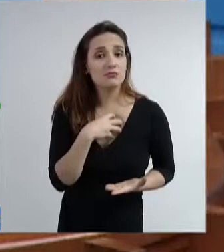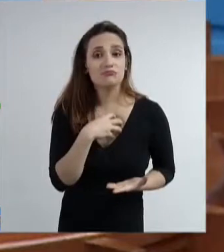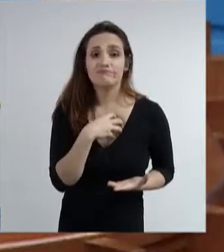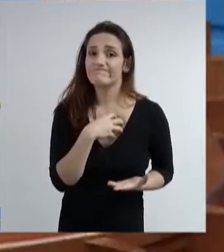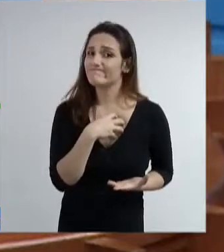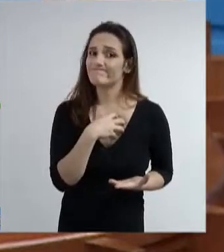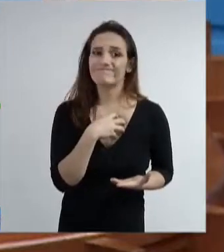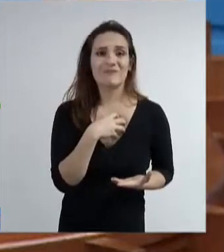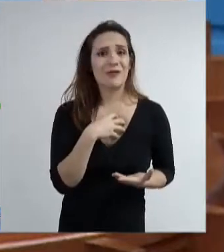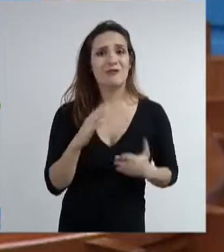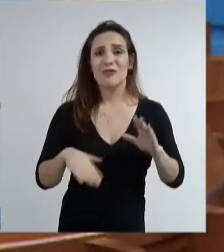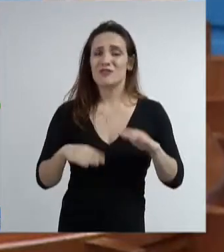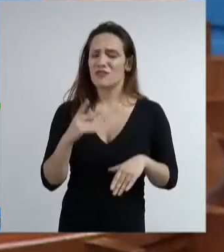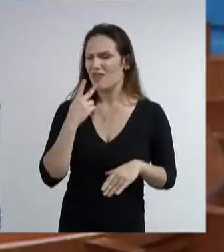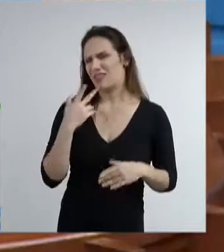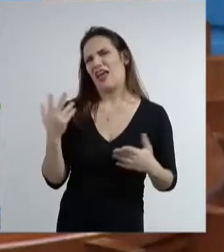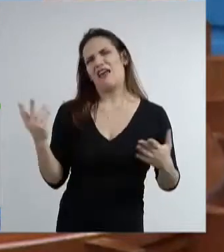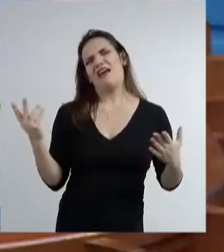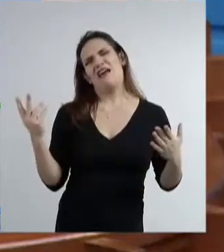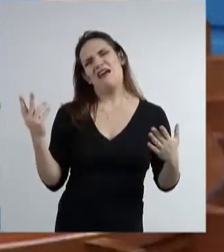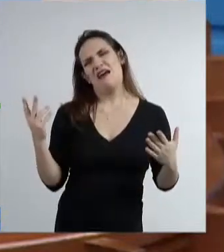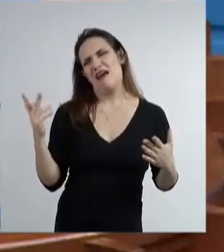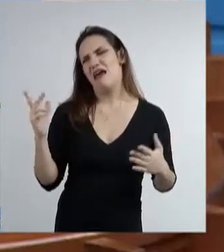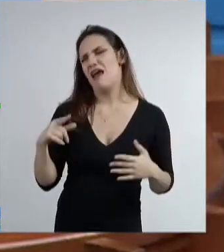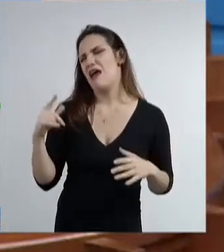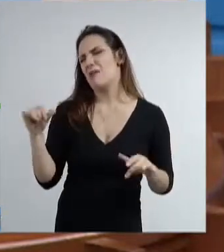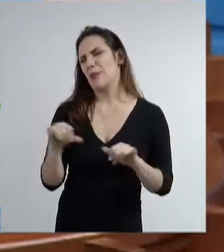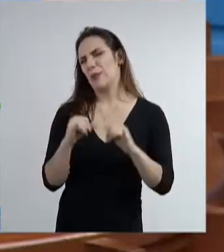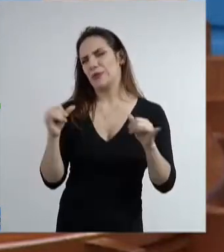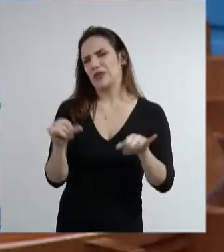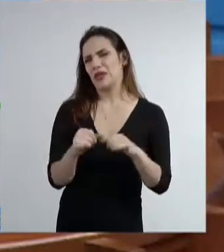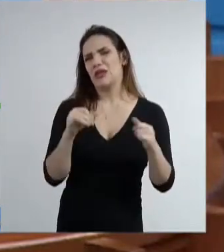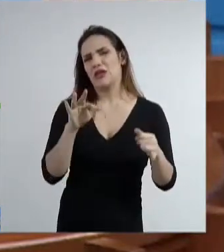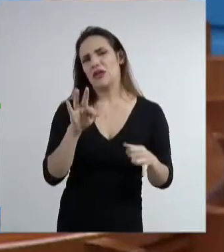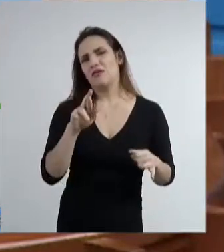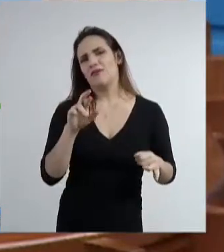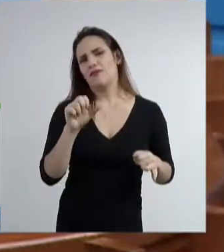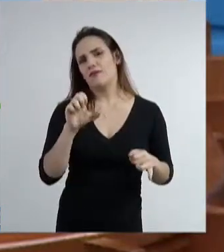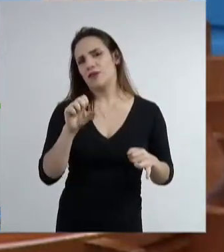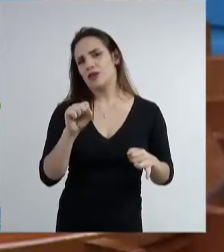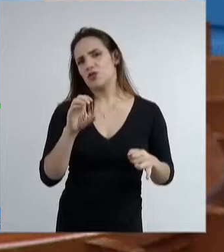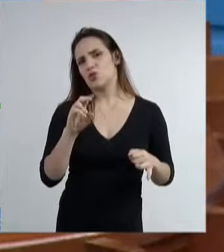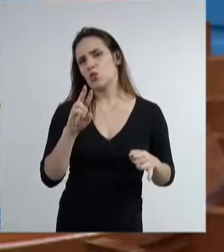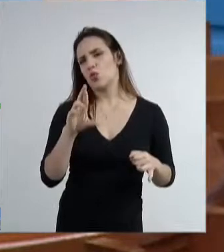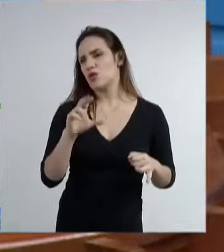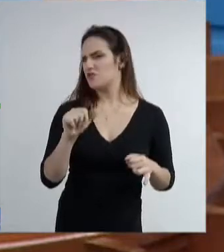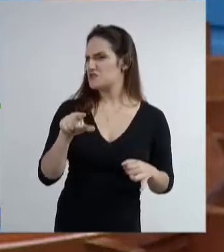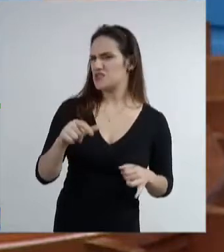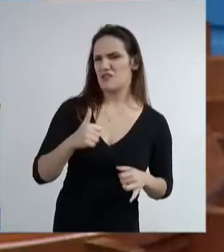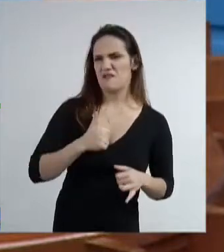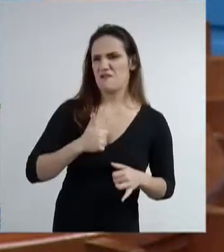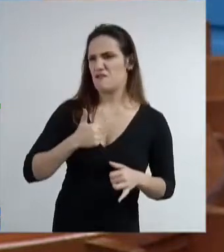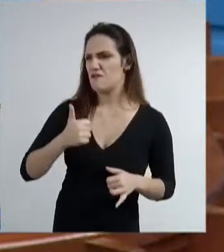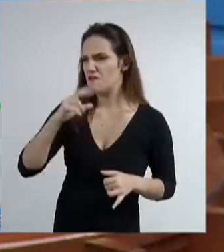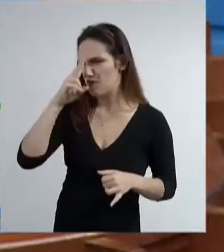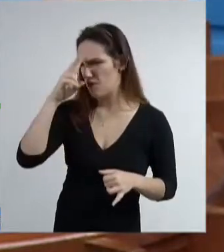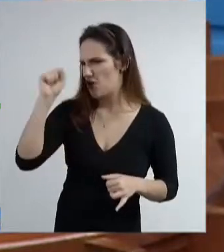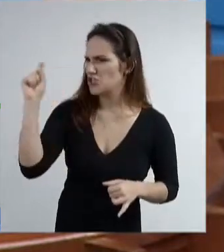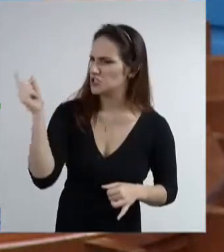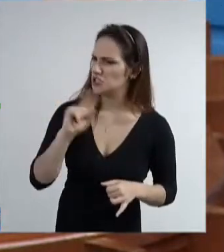você muitas vezes diz que é frescura, diz que a pessoa não tem força de vontade. Entretanto, quem já passou por isso